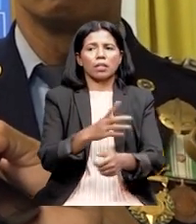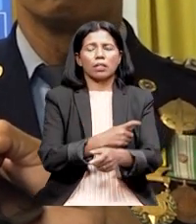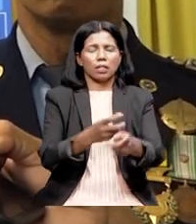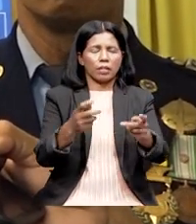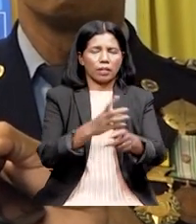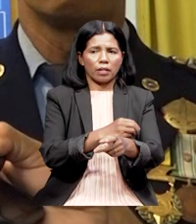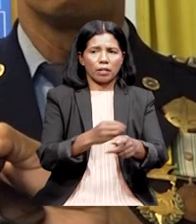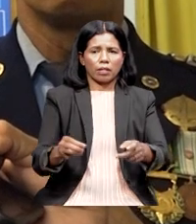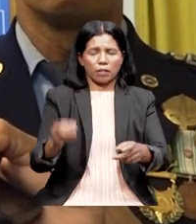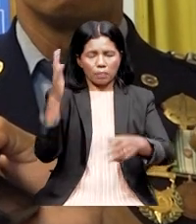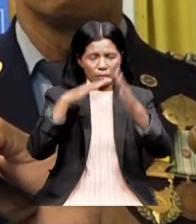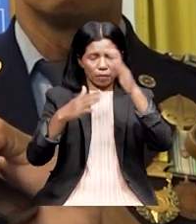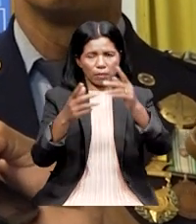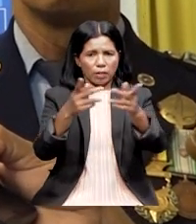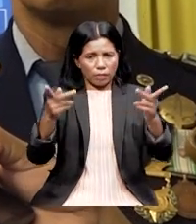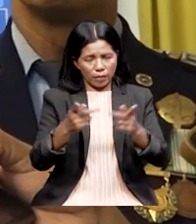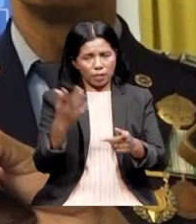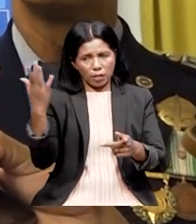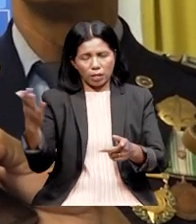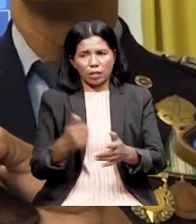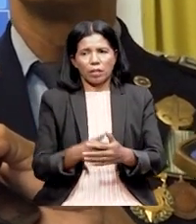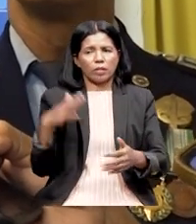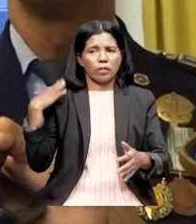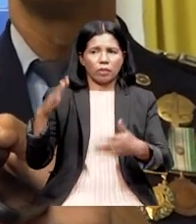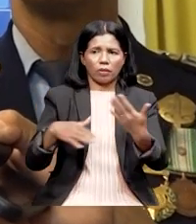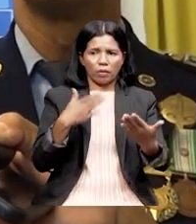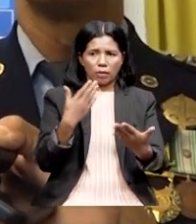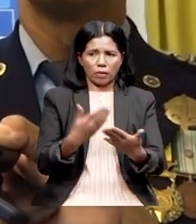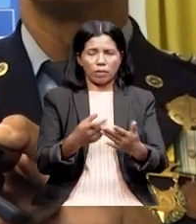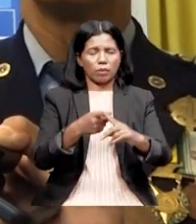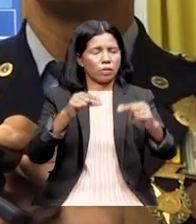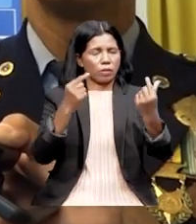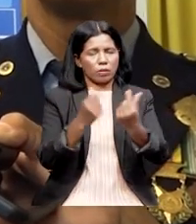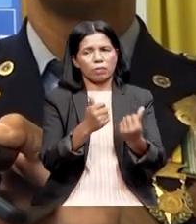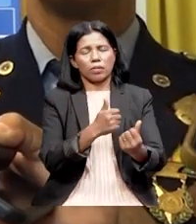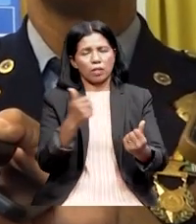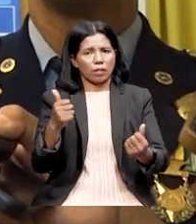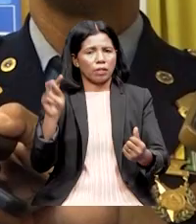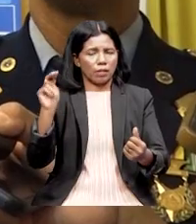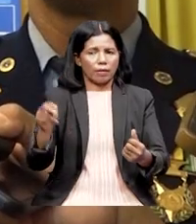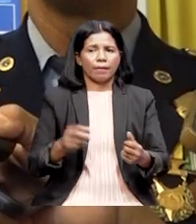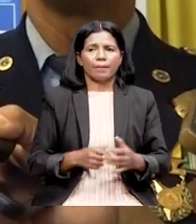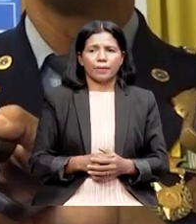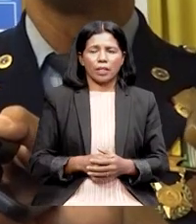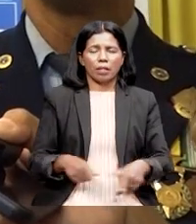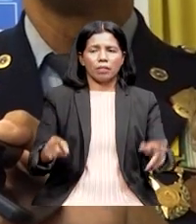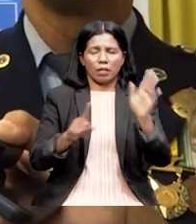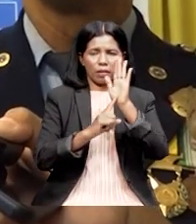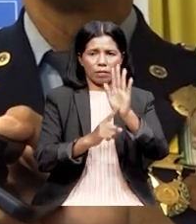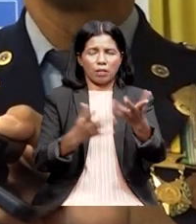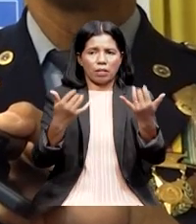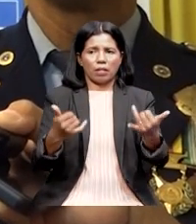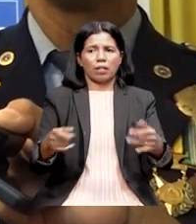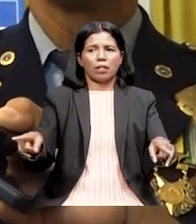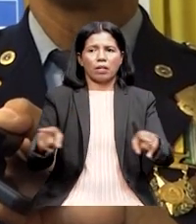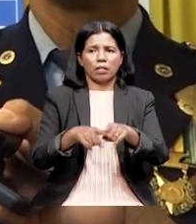fatenida ba ataka malo filofale jovem sira o esse grupo sira ninian e da ne sai ela ane